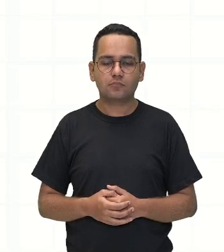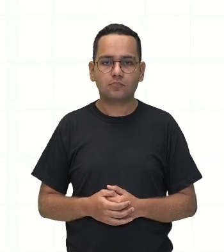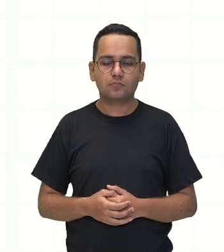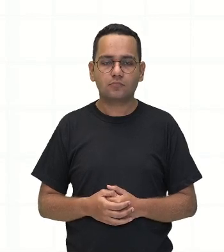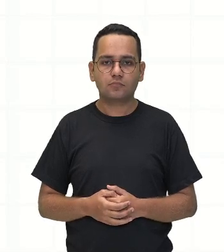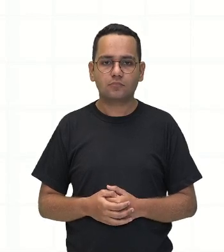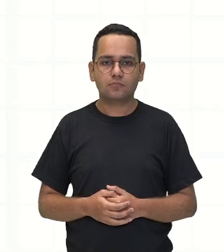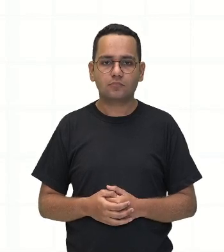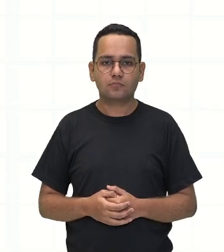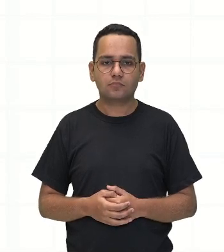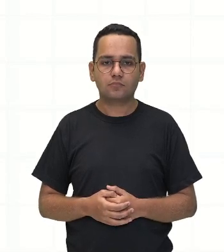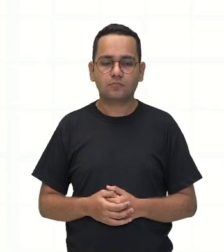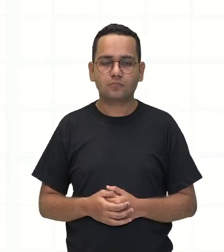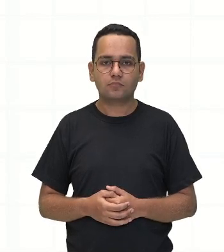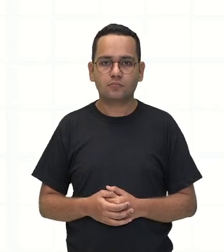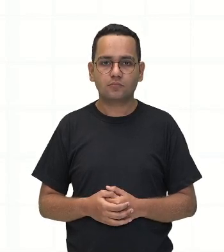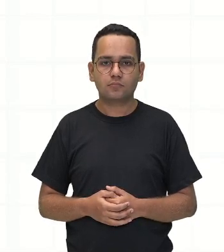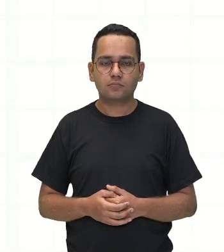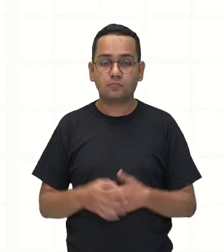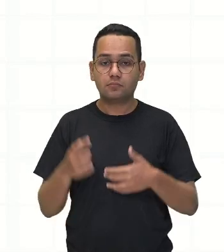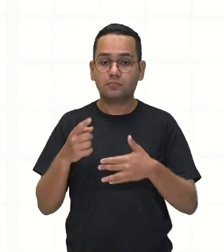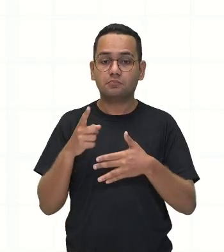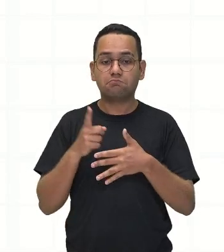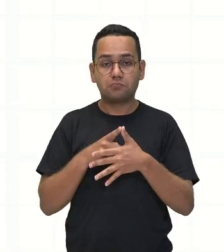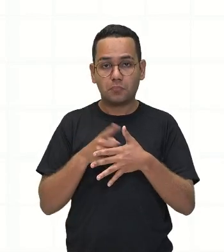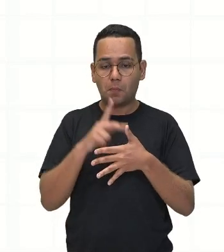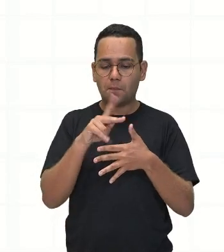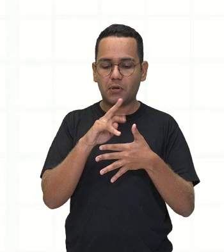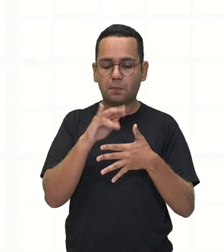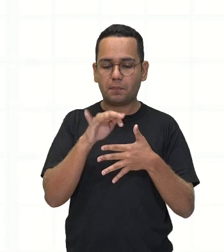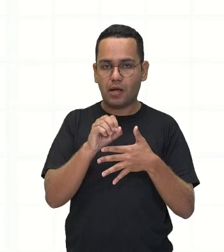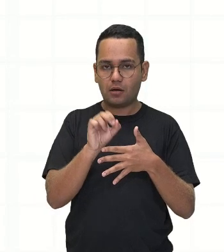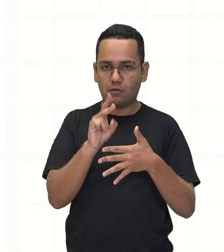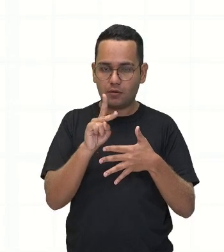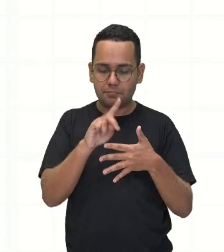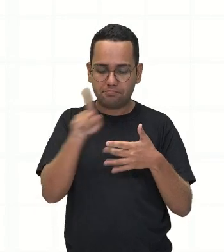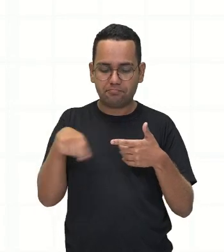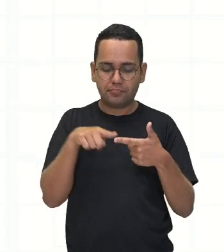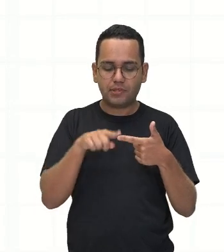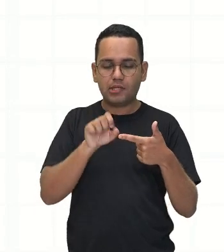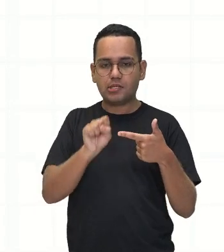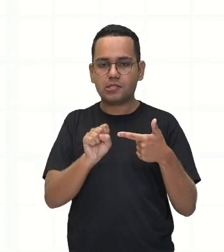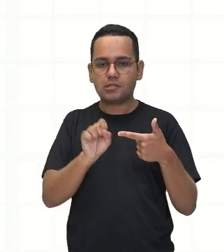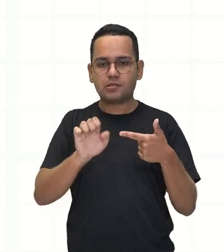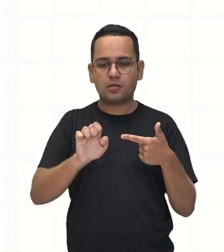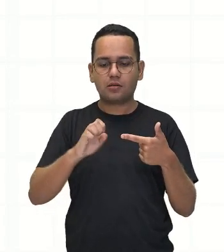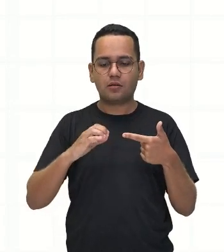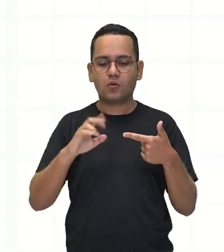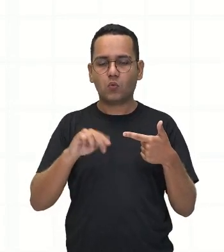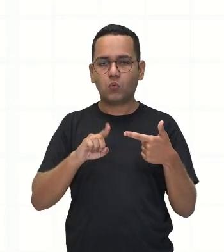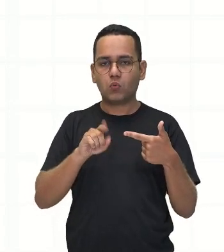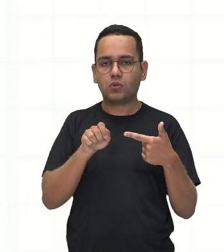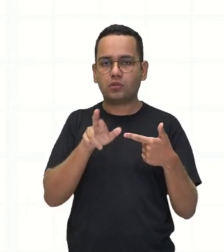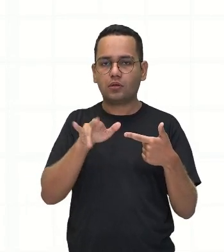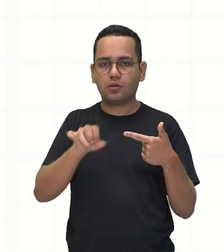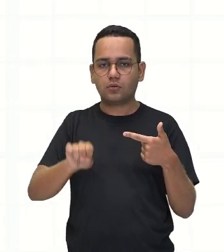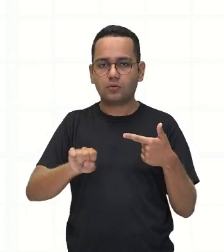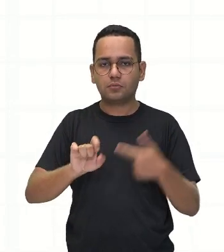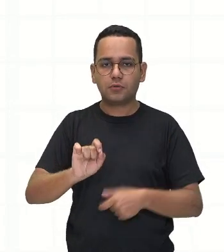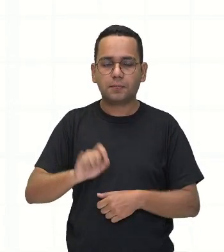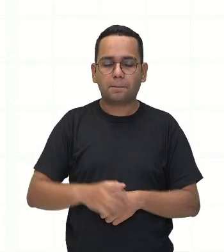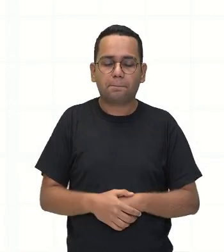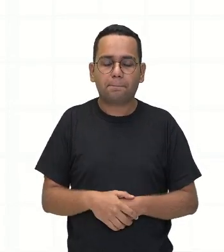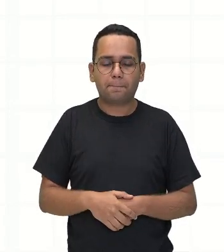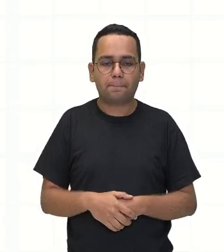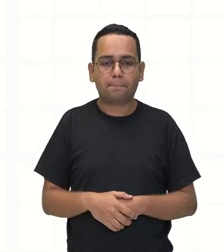os poluentes que são chamados de secundários agora, tá? Então, os poluentes secundários